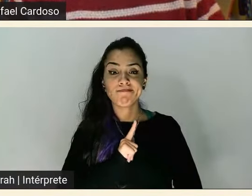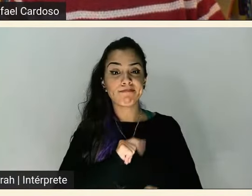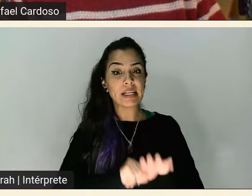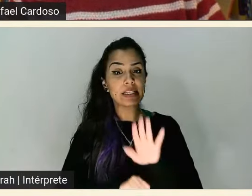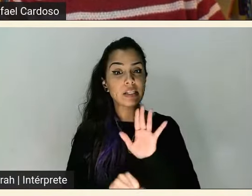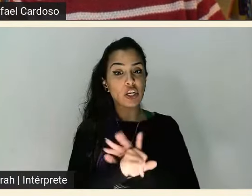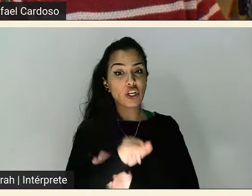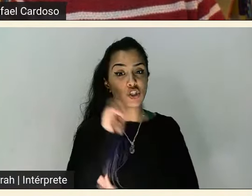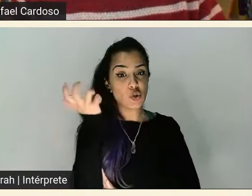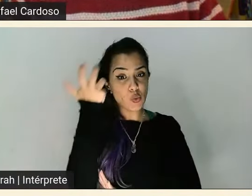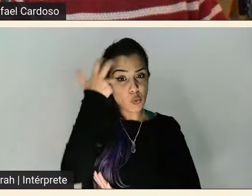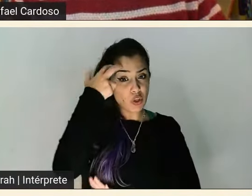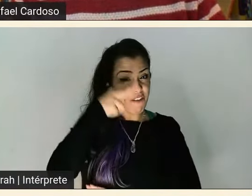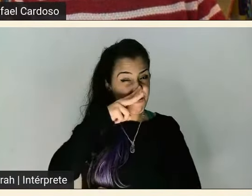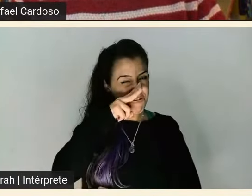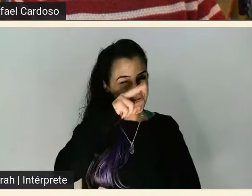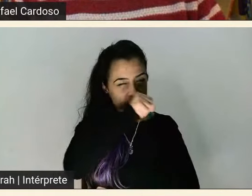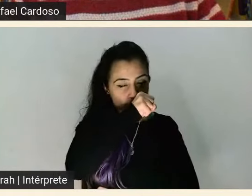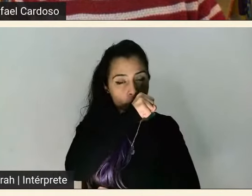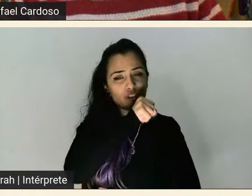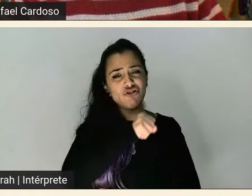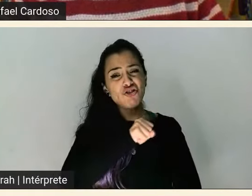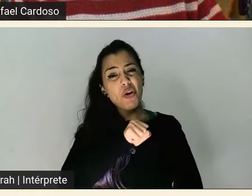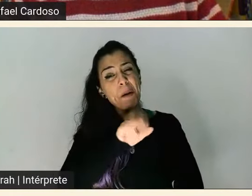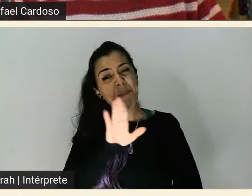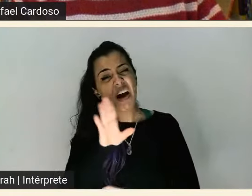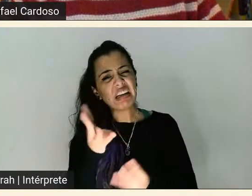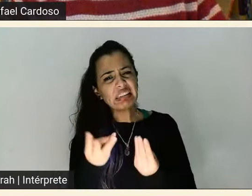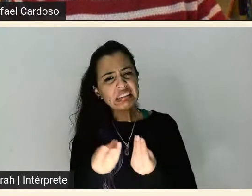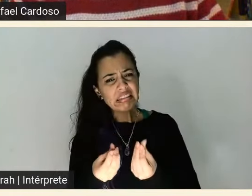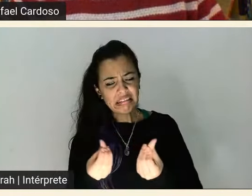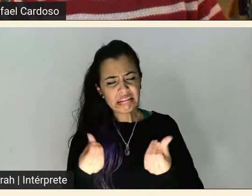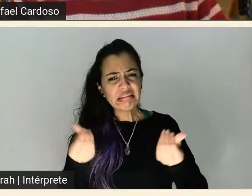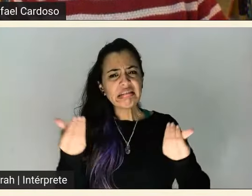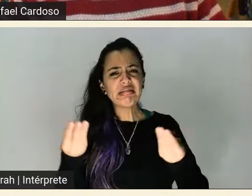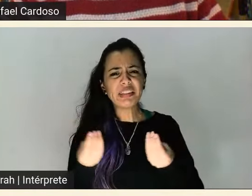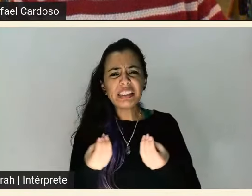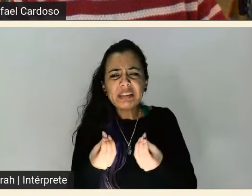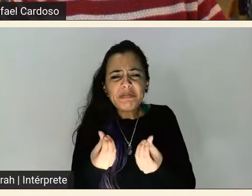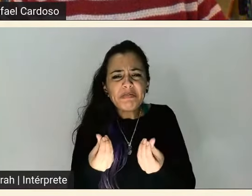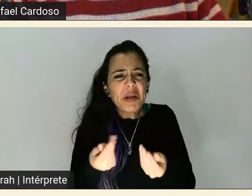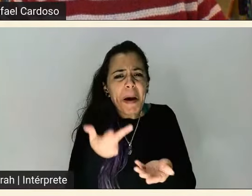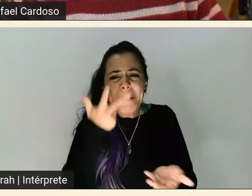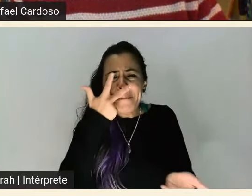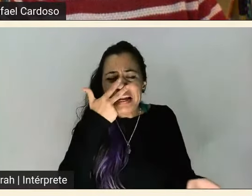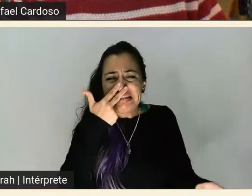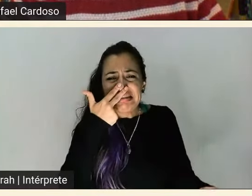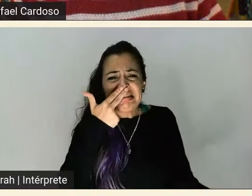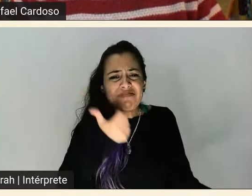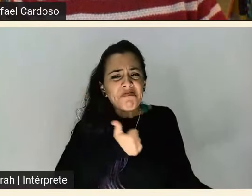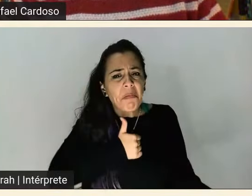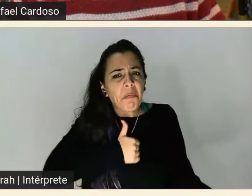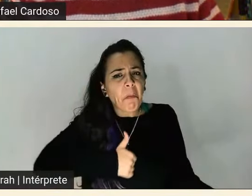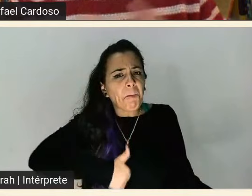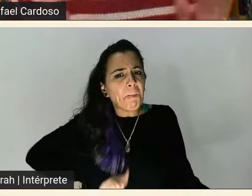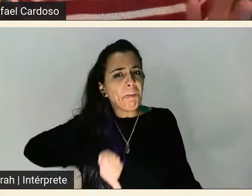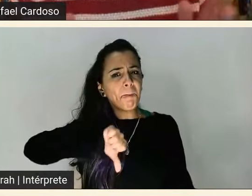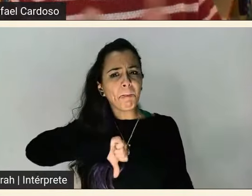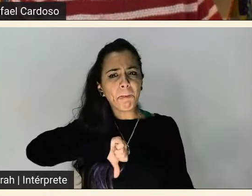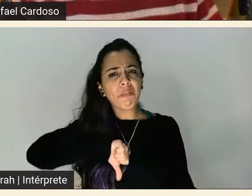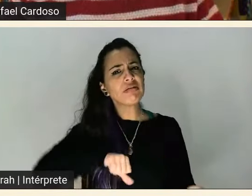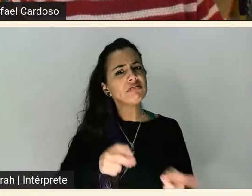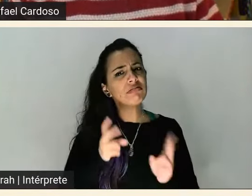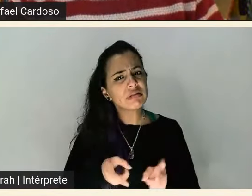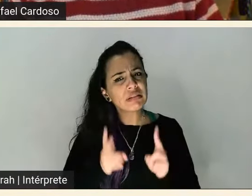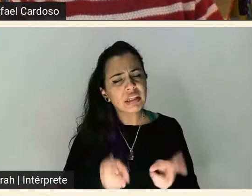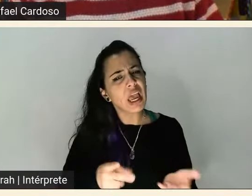cultural muito forte, ao mesmo tempo muito frágil. Um problema de autoestima. As pessoas frequentemente questionam isso.